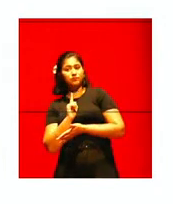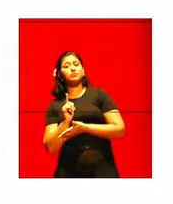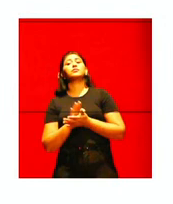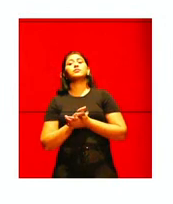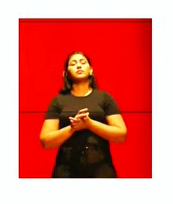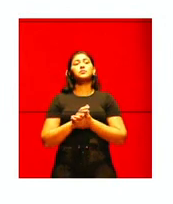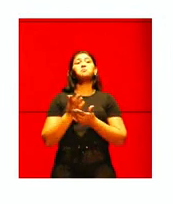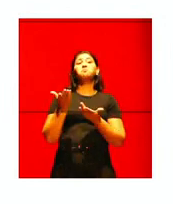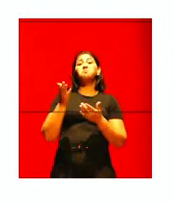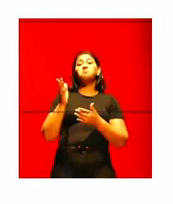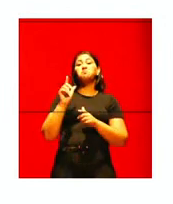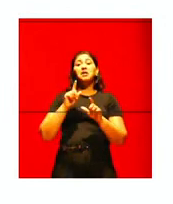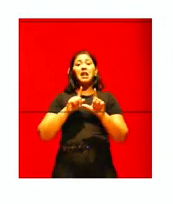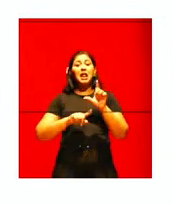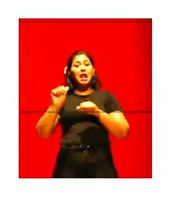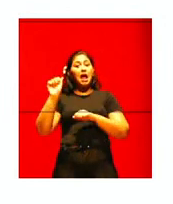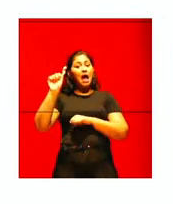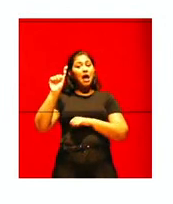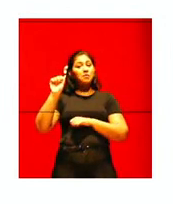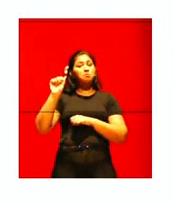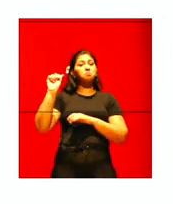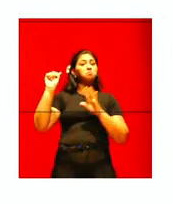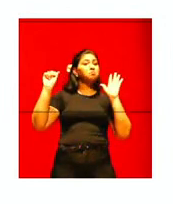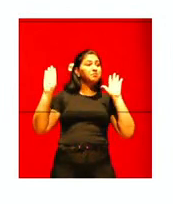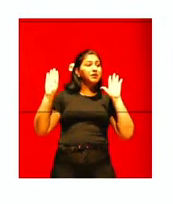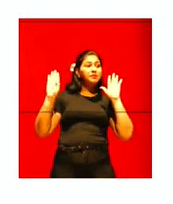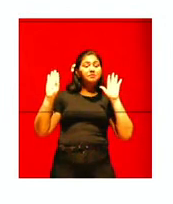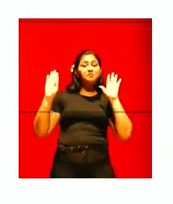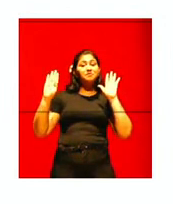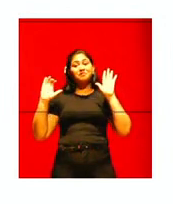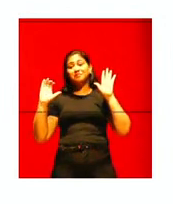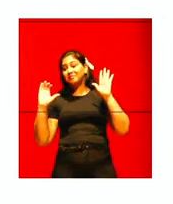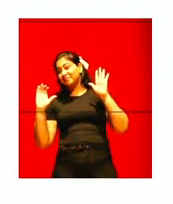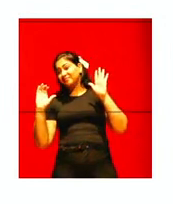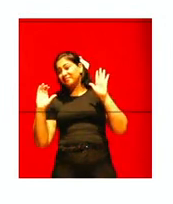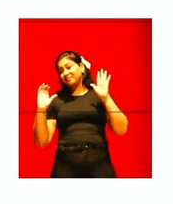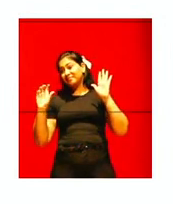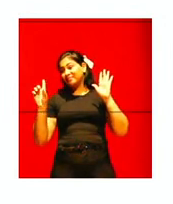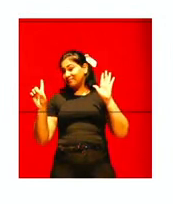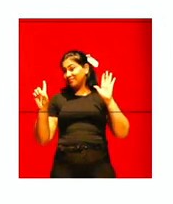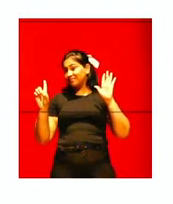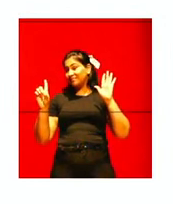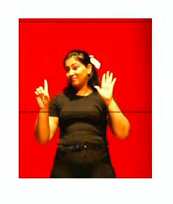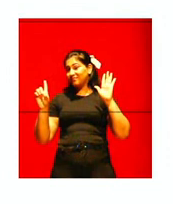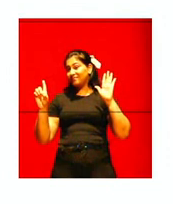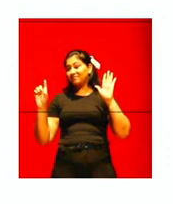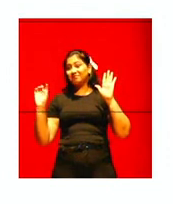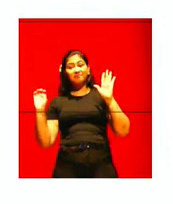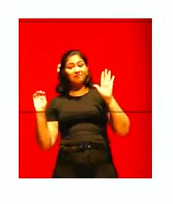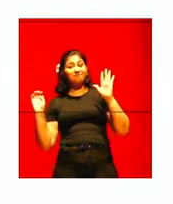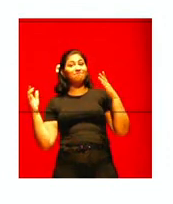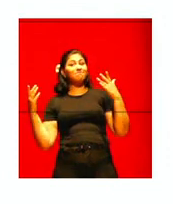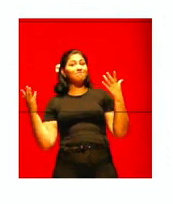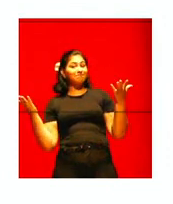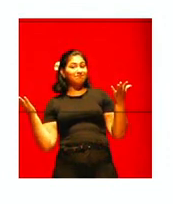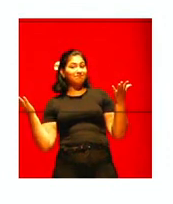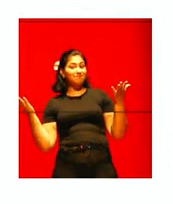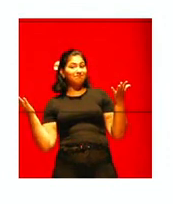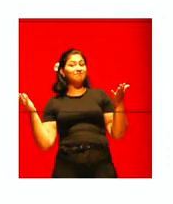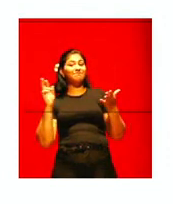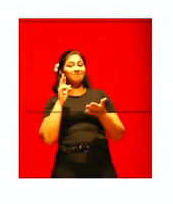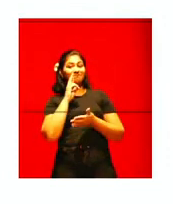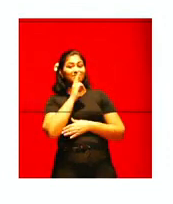A, letra B, letra C, letra D, letra E. E